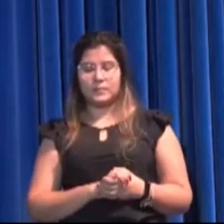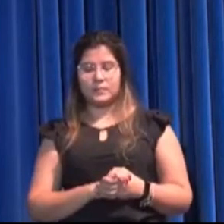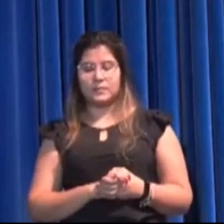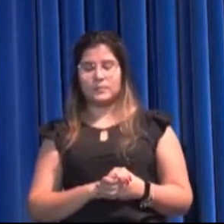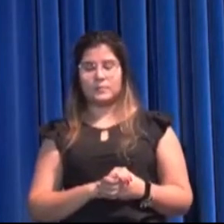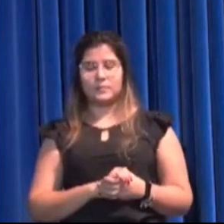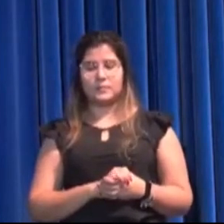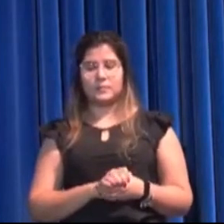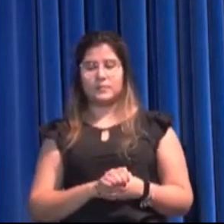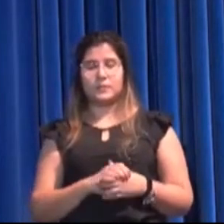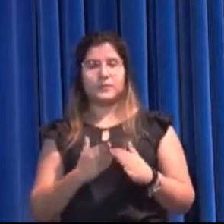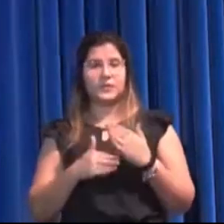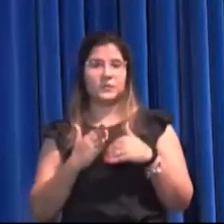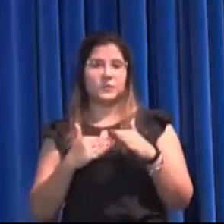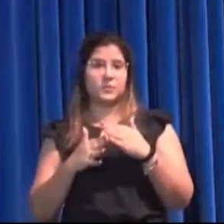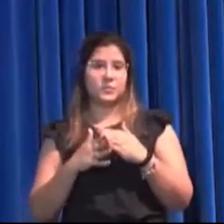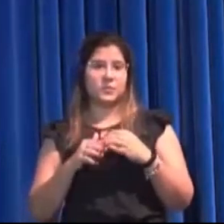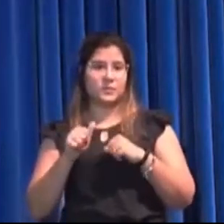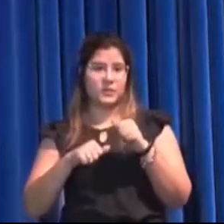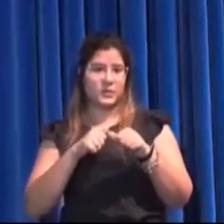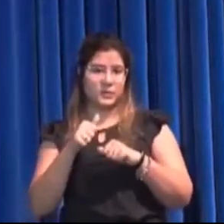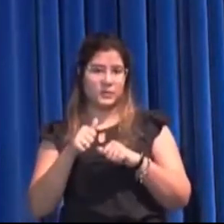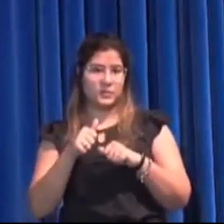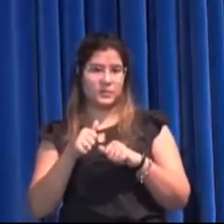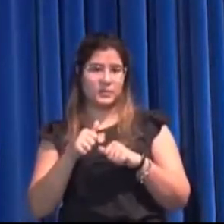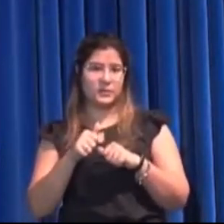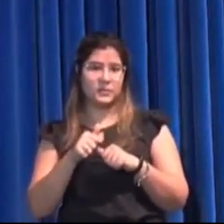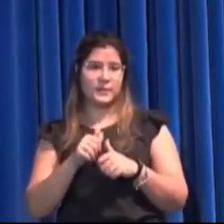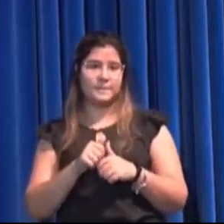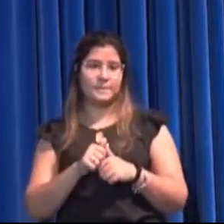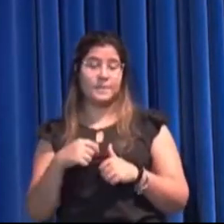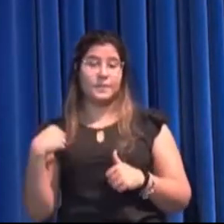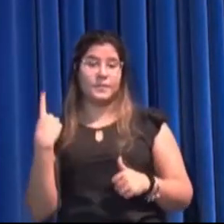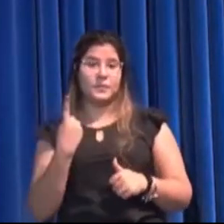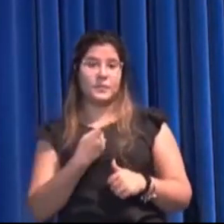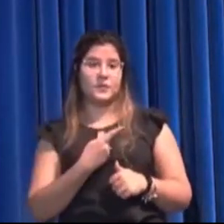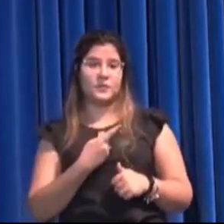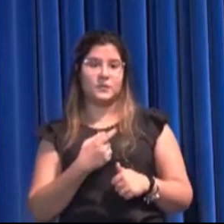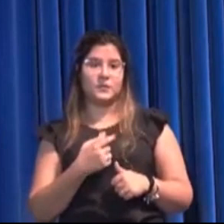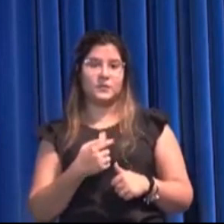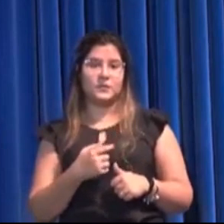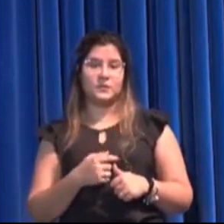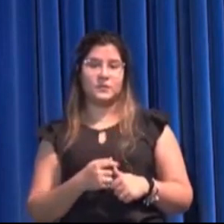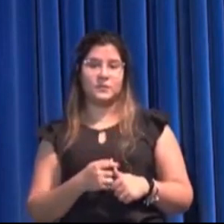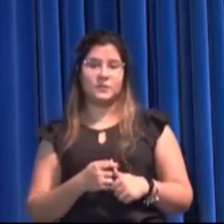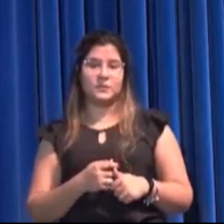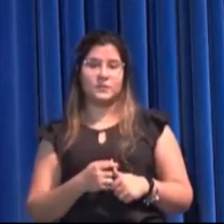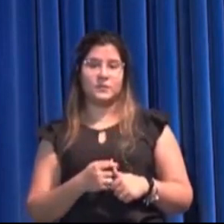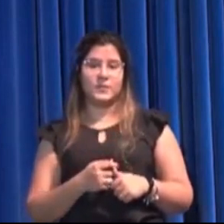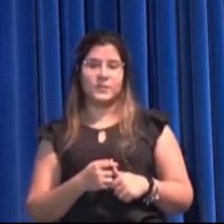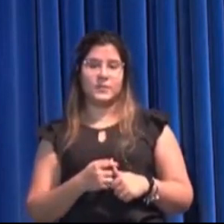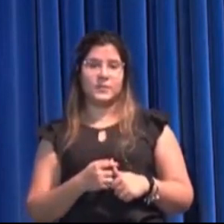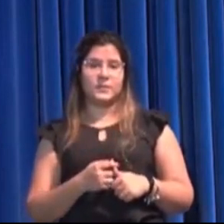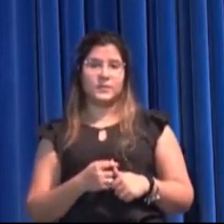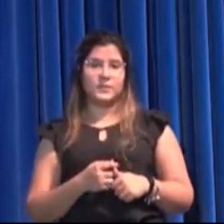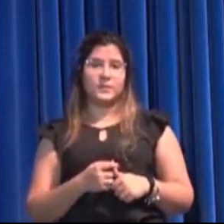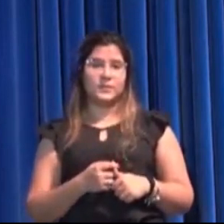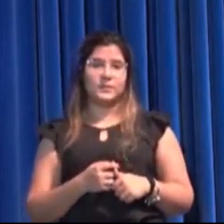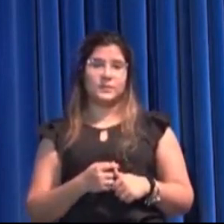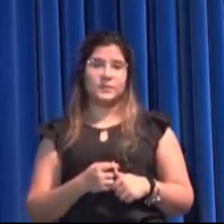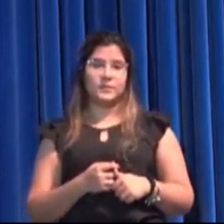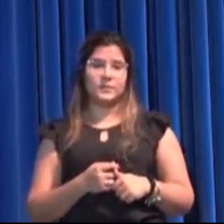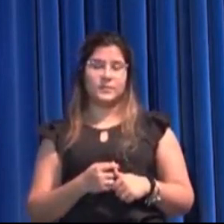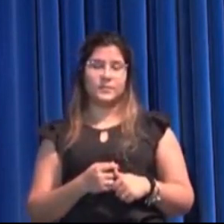de que toda mudança que nós propomos em nossa vida, que não é para o nosso